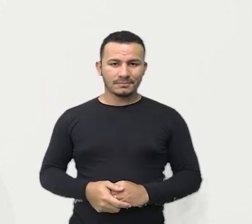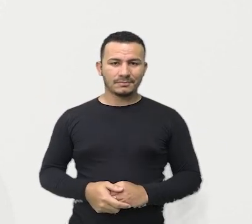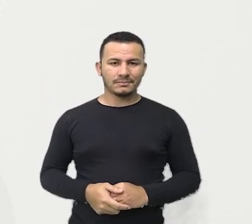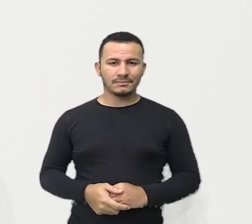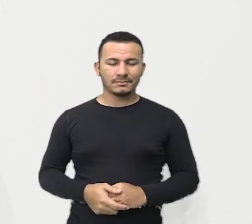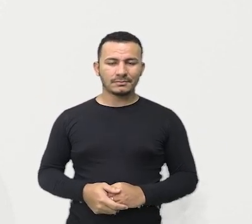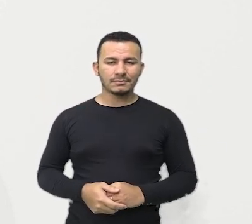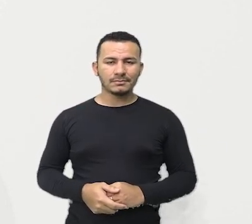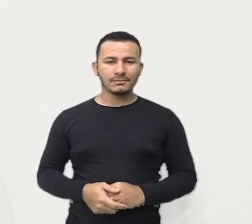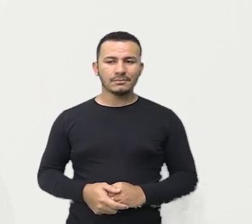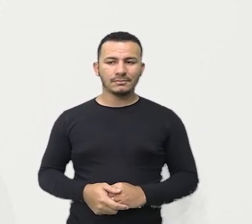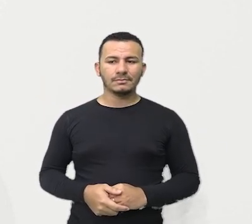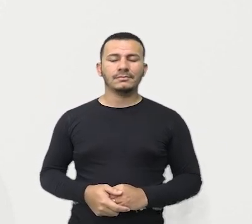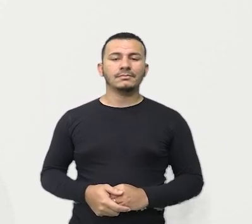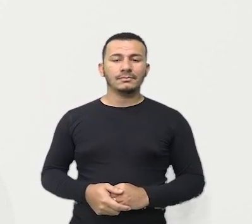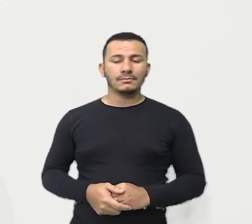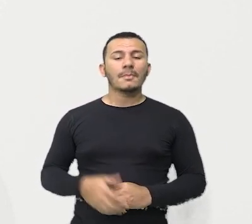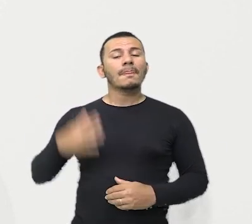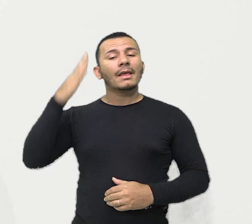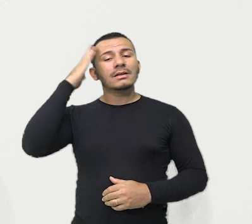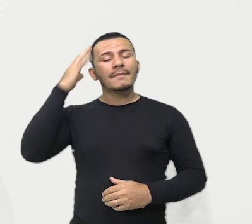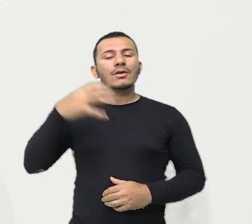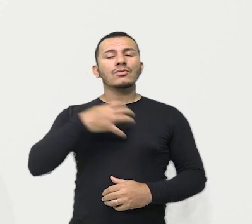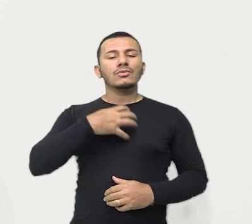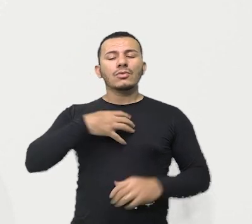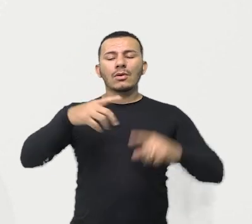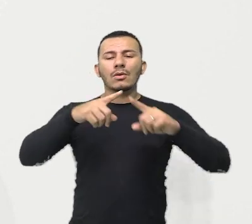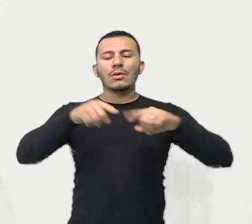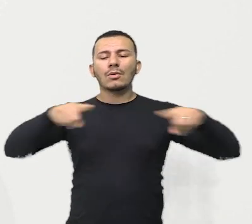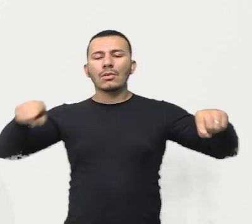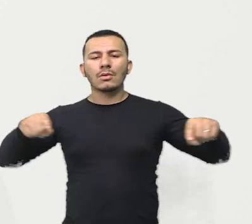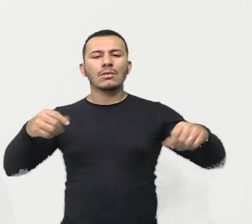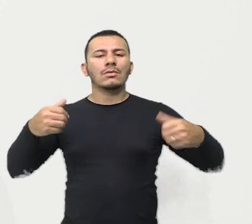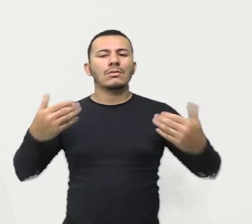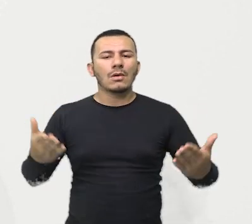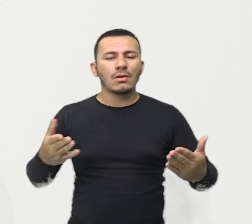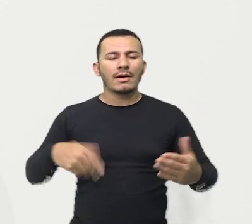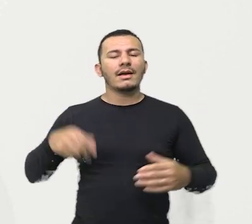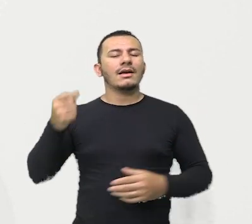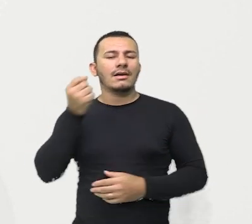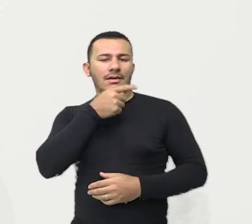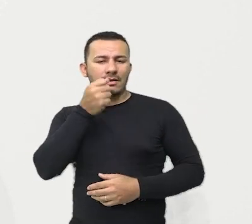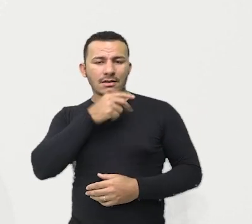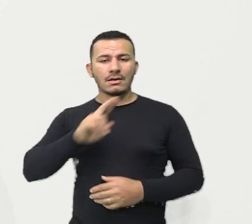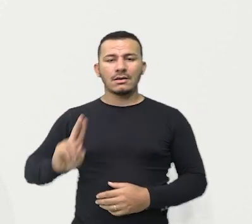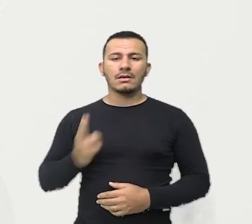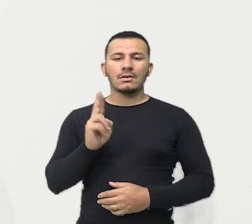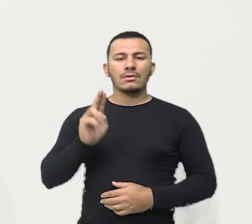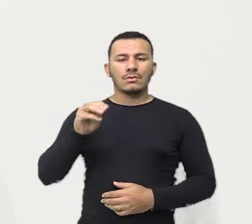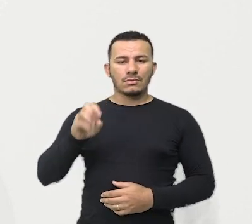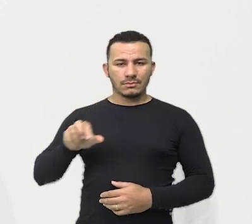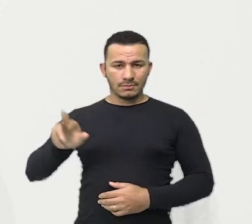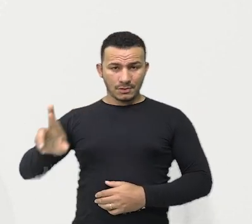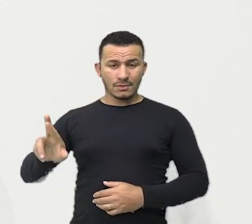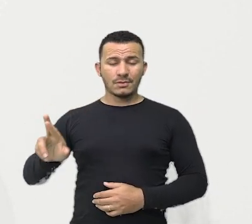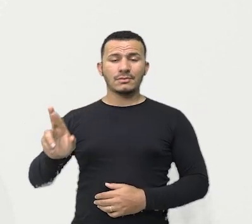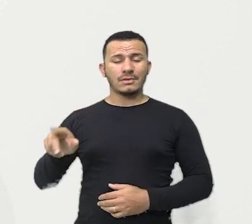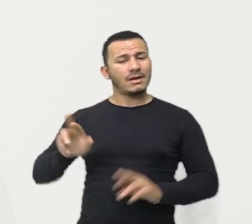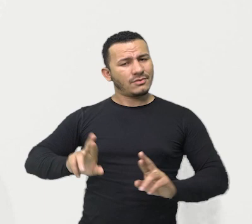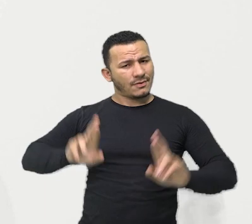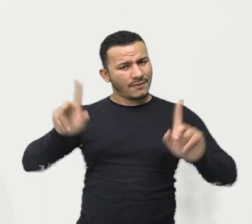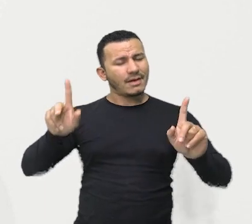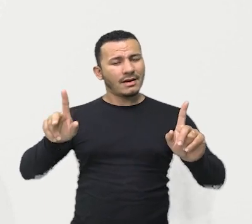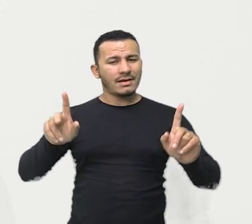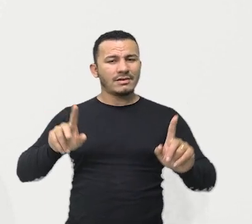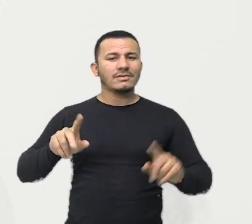E aí, nesse caso, qual foi o efeito de sentido gerado que eu comentei com vocês? O humor. De uma maneira